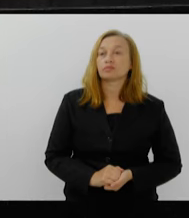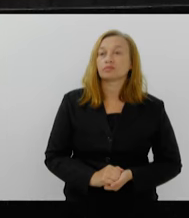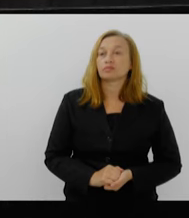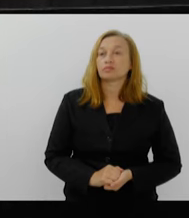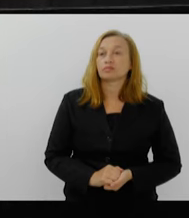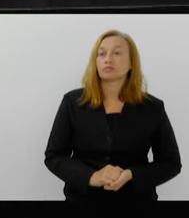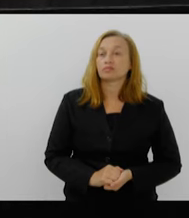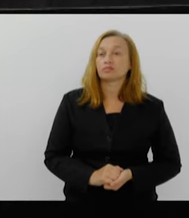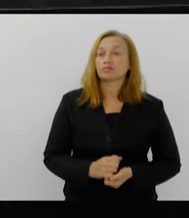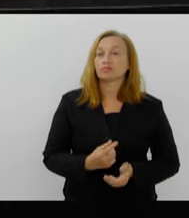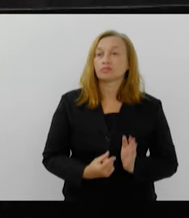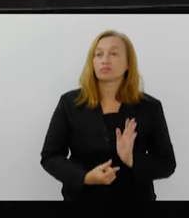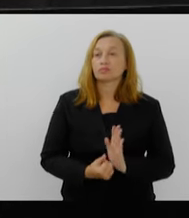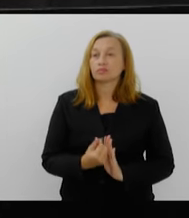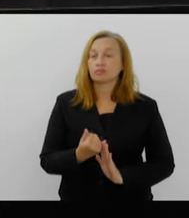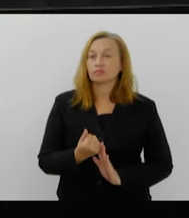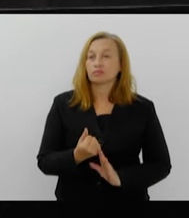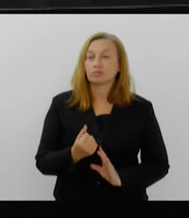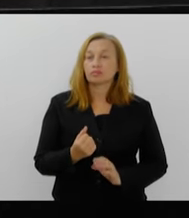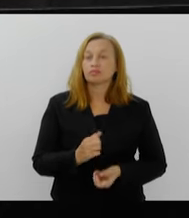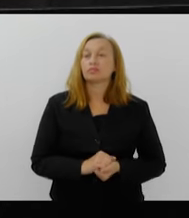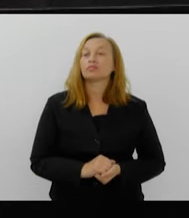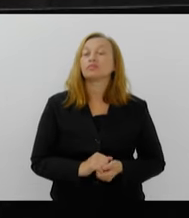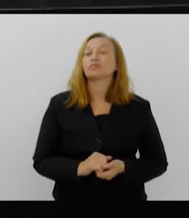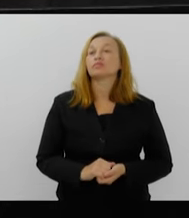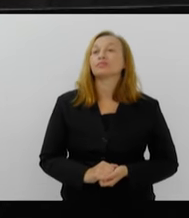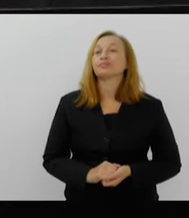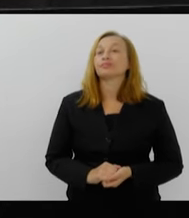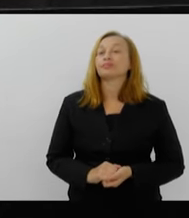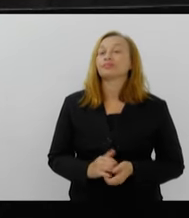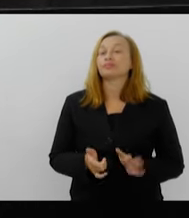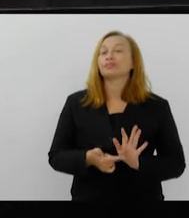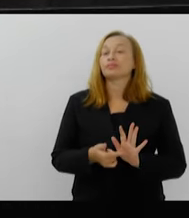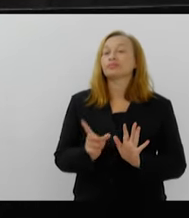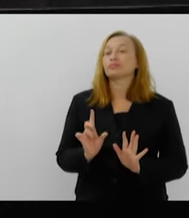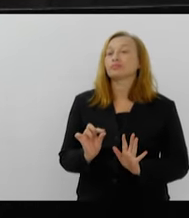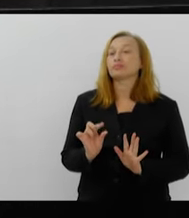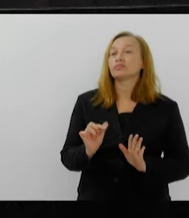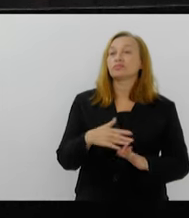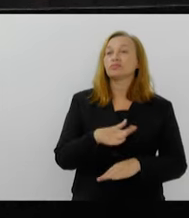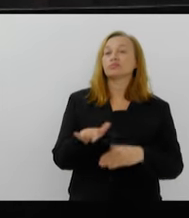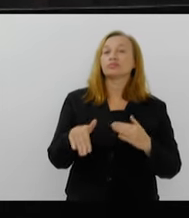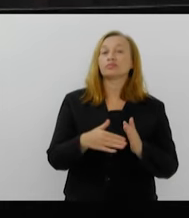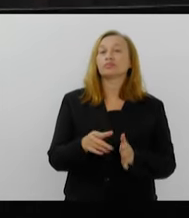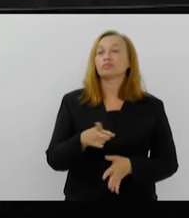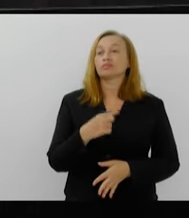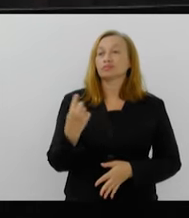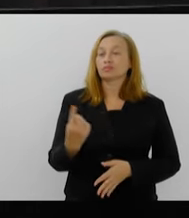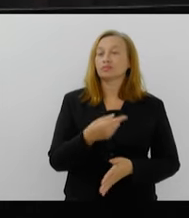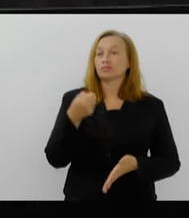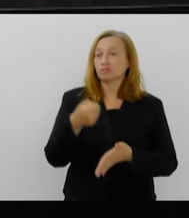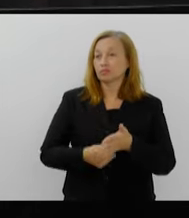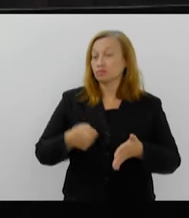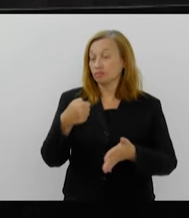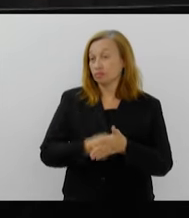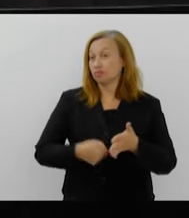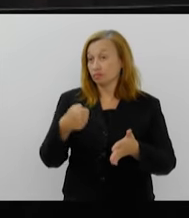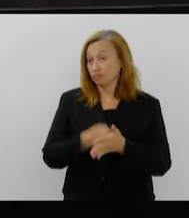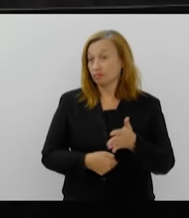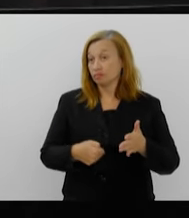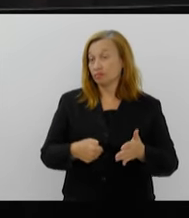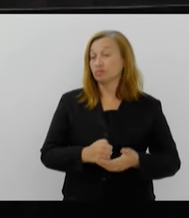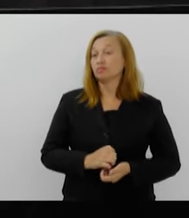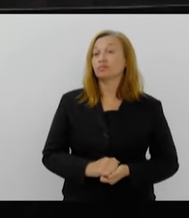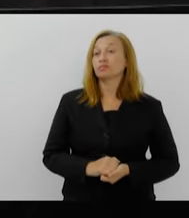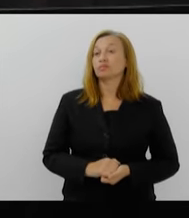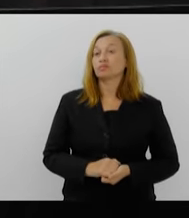as receitas nominais. Isso corrobora toda a nossa luta e atuação para que